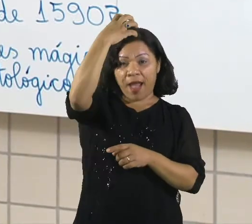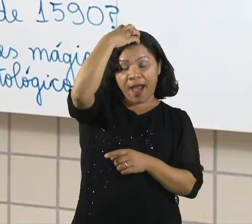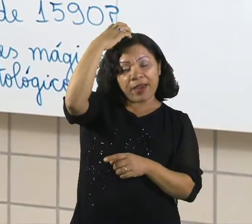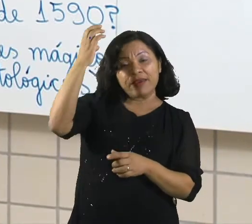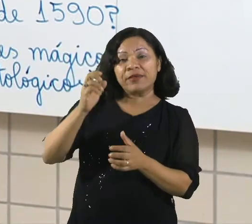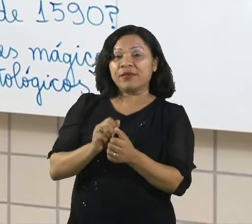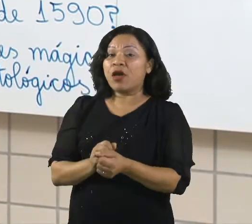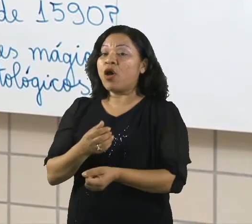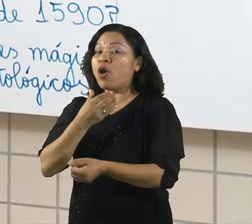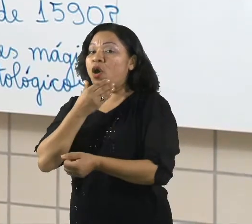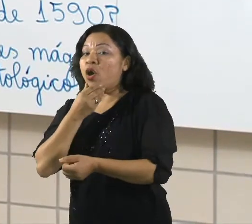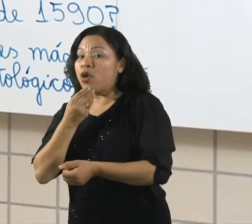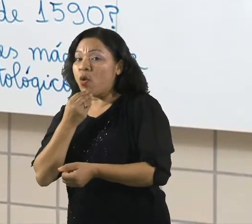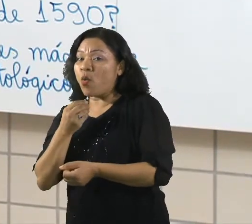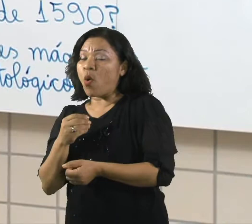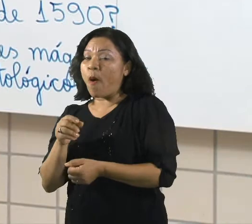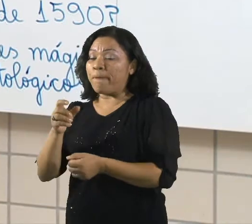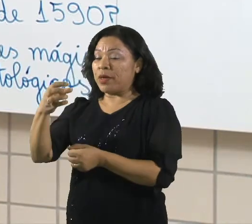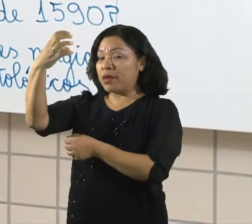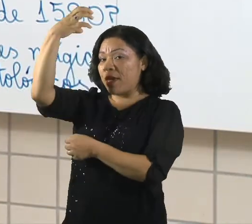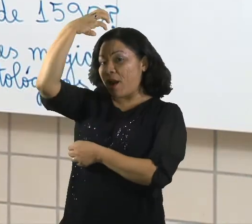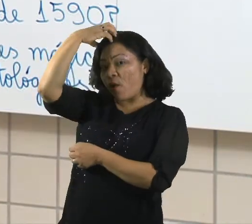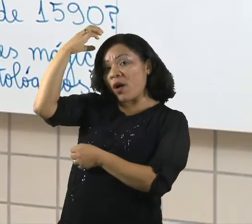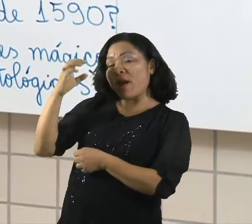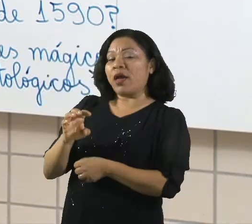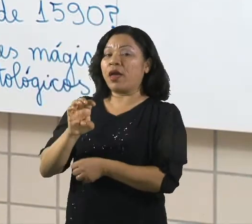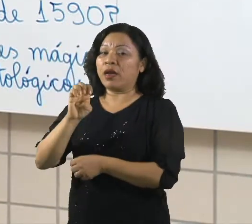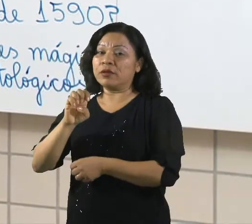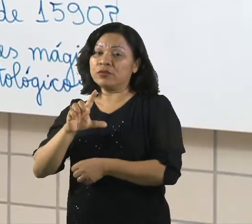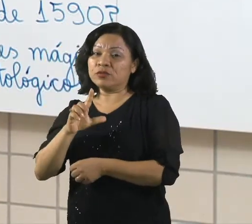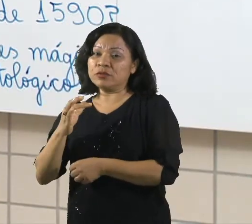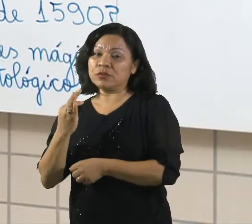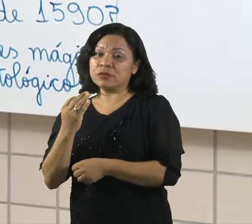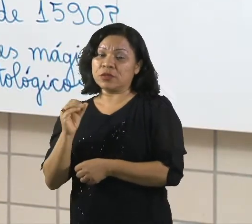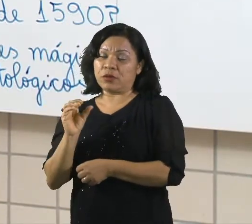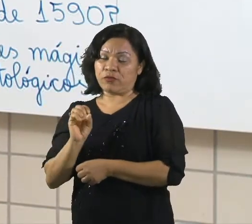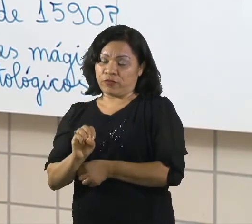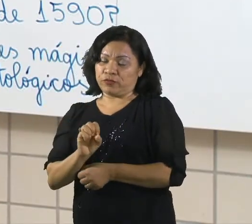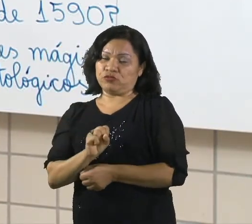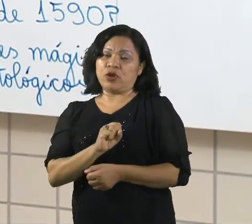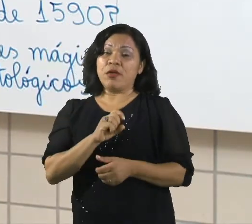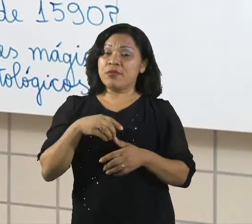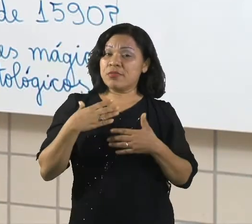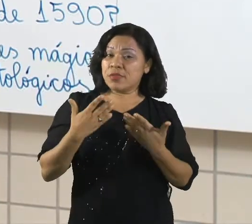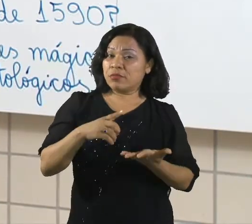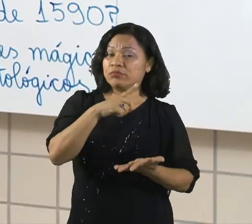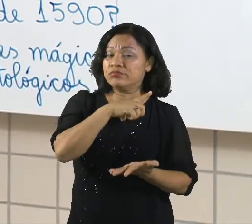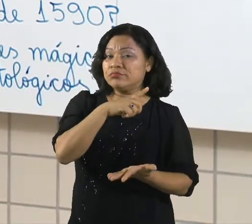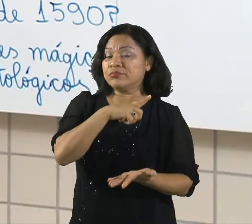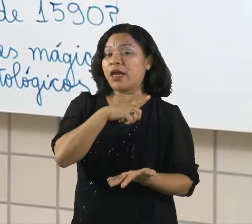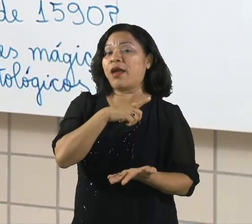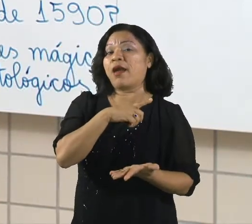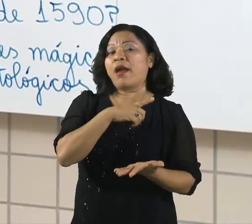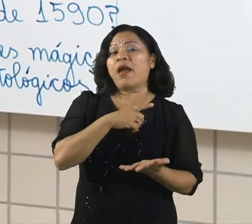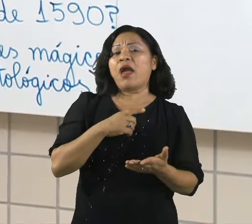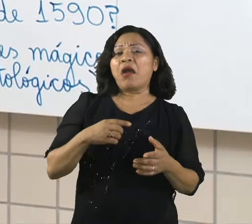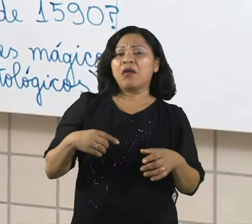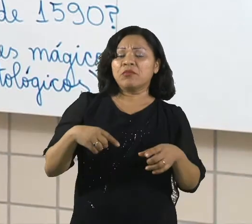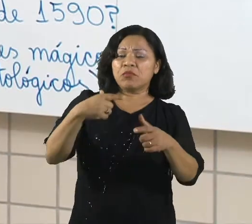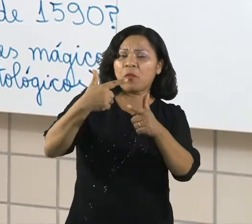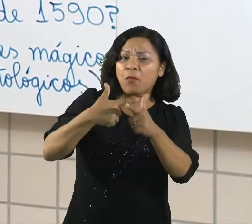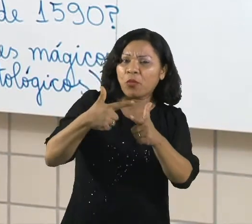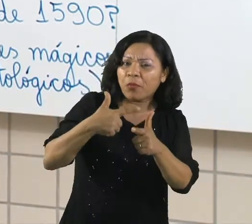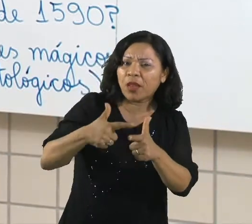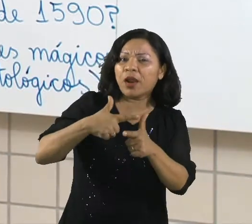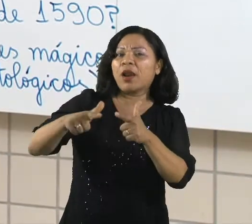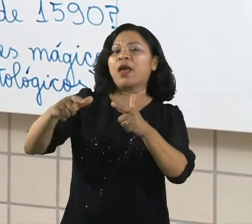elfos. E lá naquela pintura eles estão discutindo, porque tem um momento da narrativa que eles entram em conflito, vai